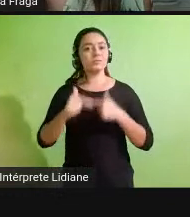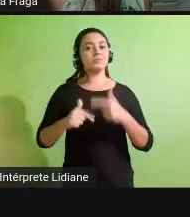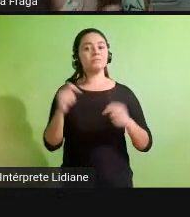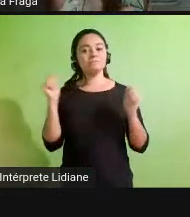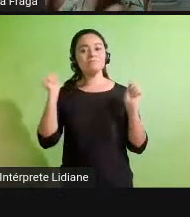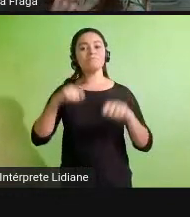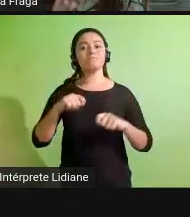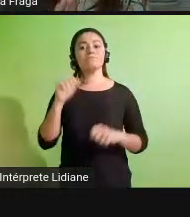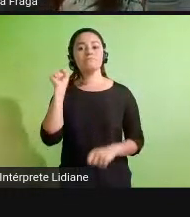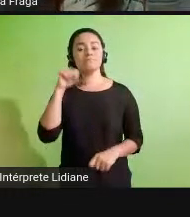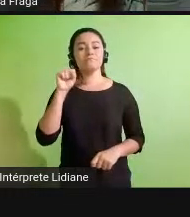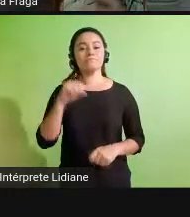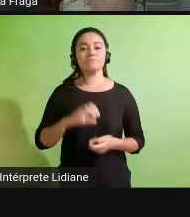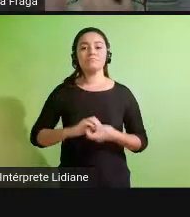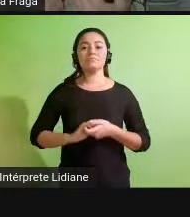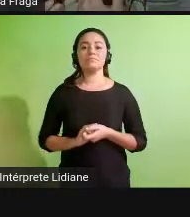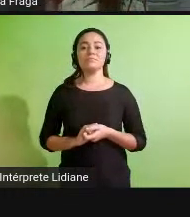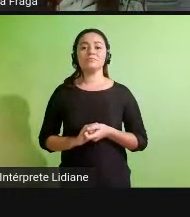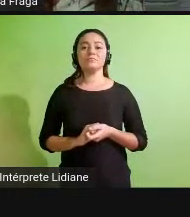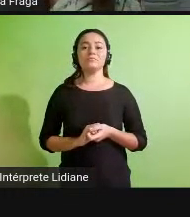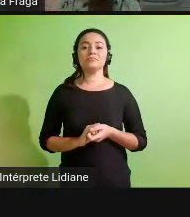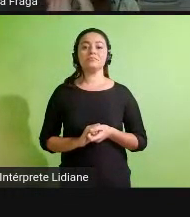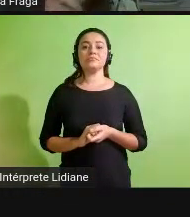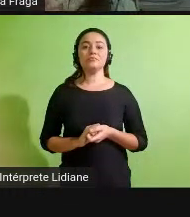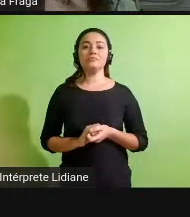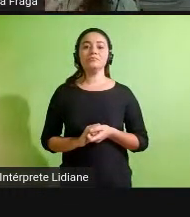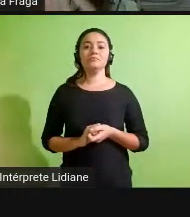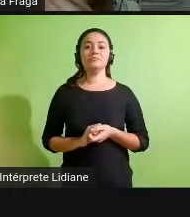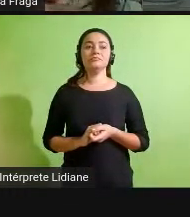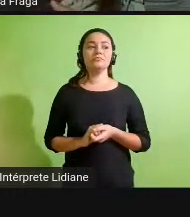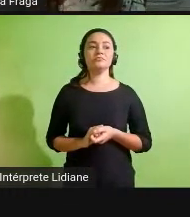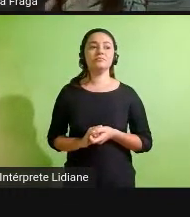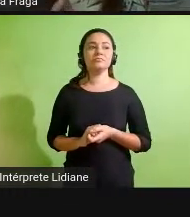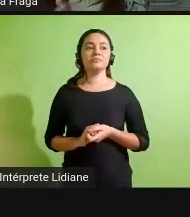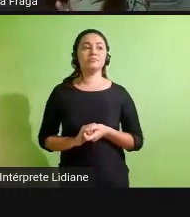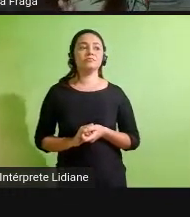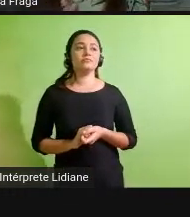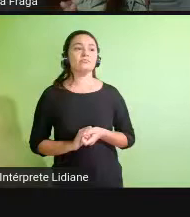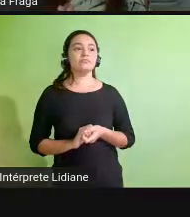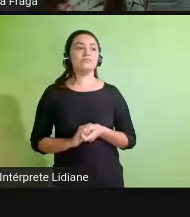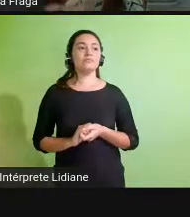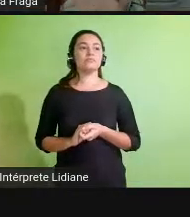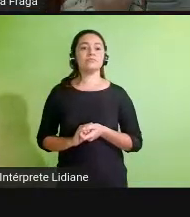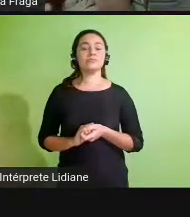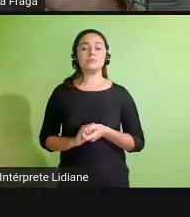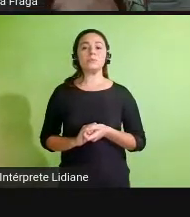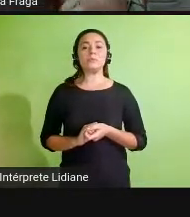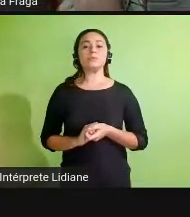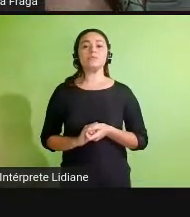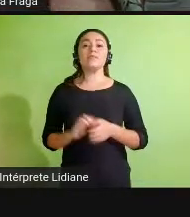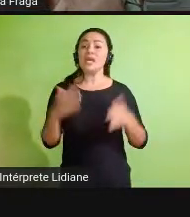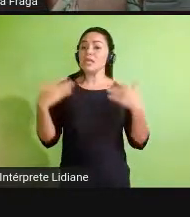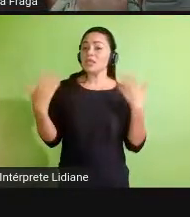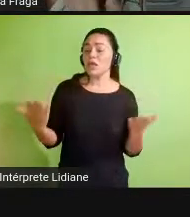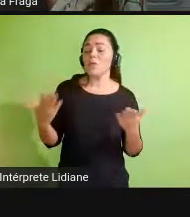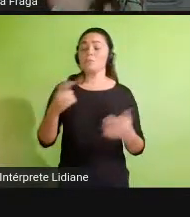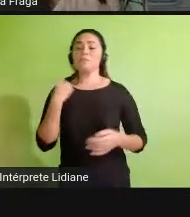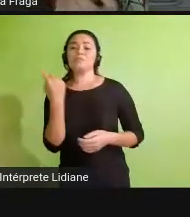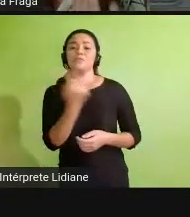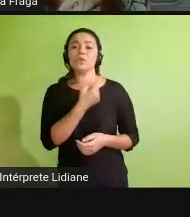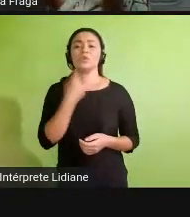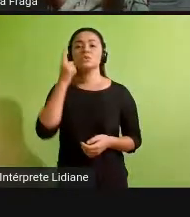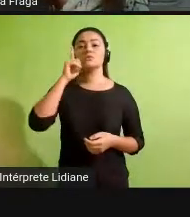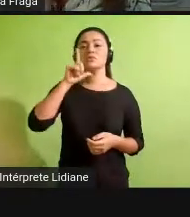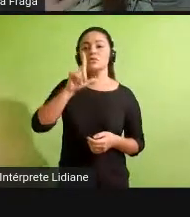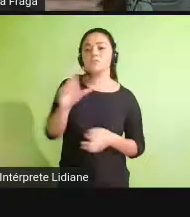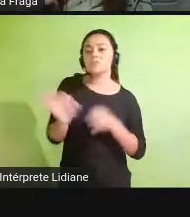mundo. Bom, enfim. E aí, para a construção das narrativas do jogo, nós realizamos a leitura dessas biografias